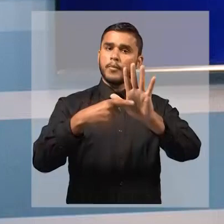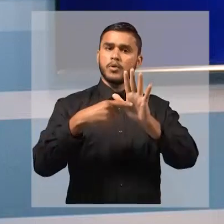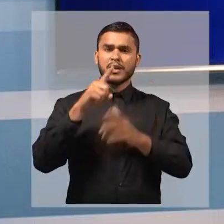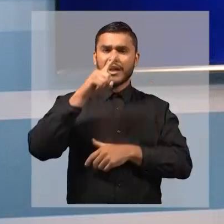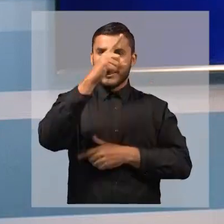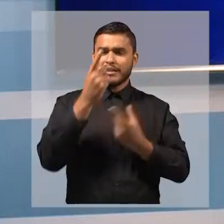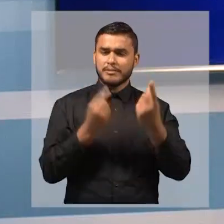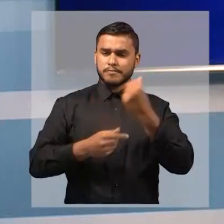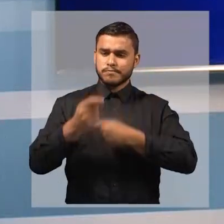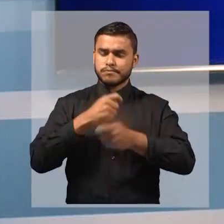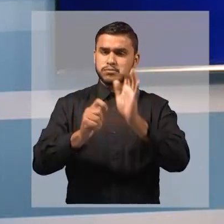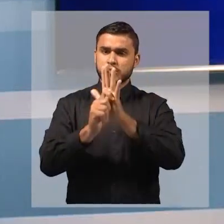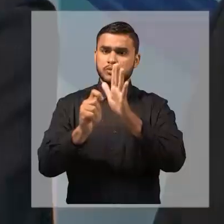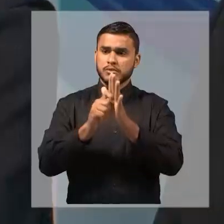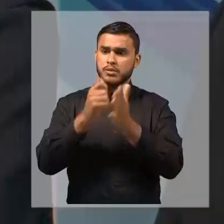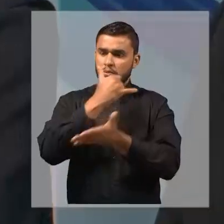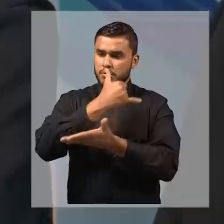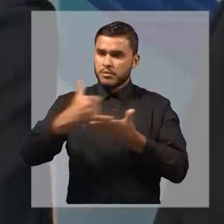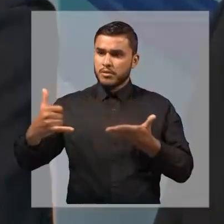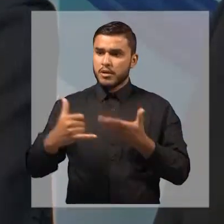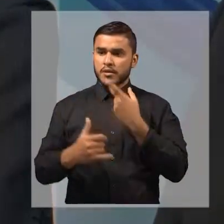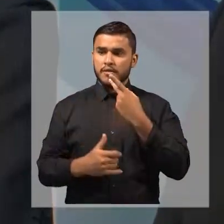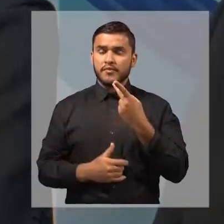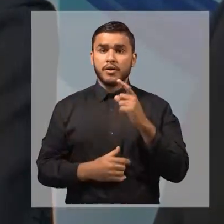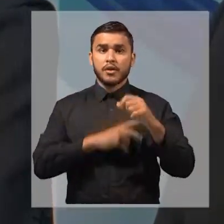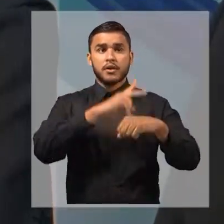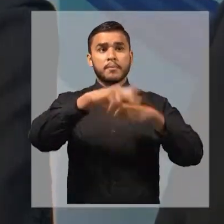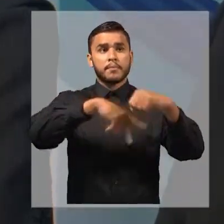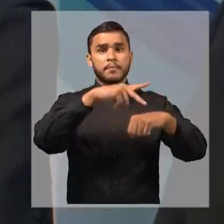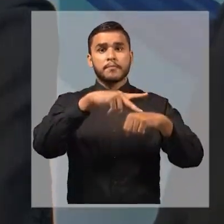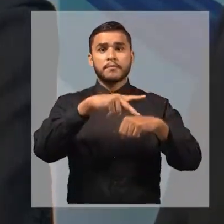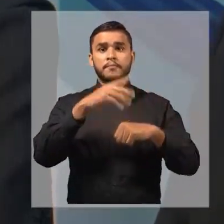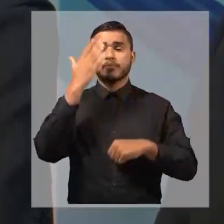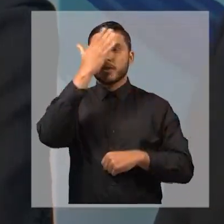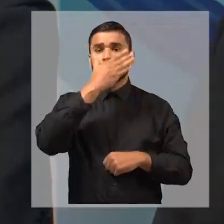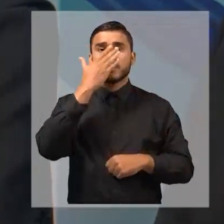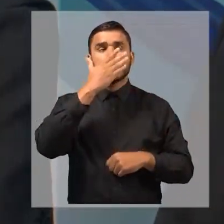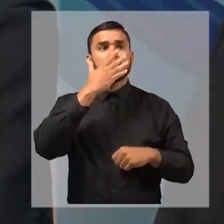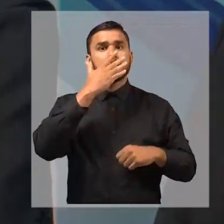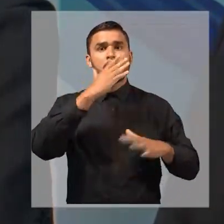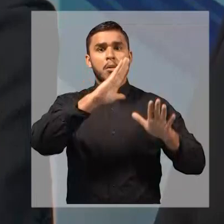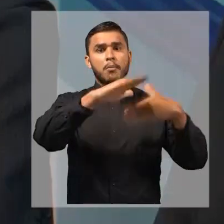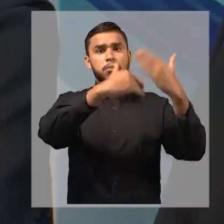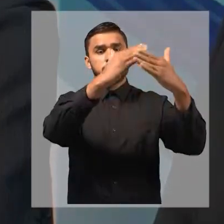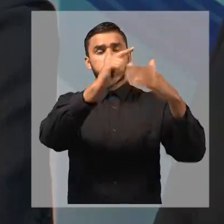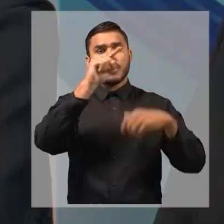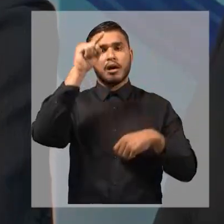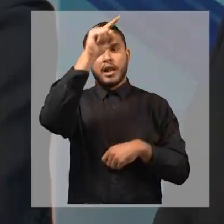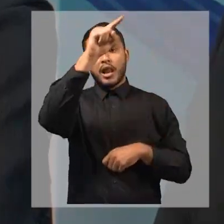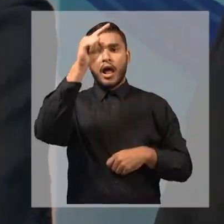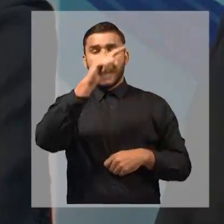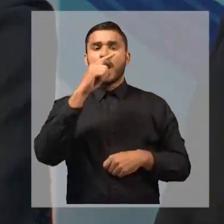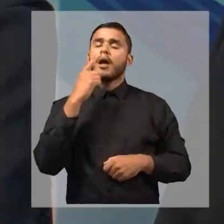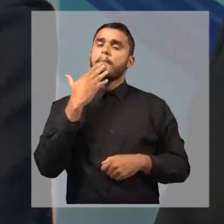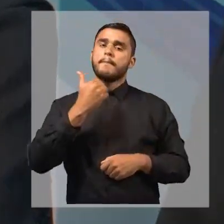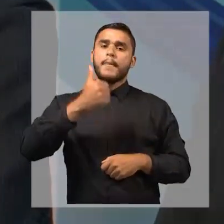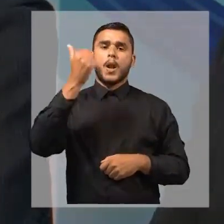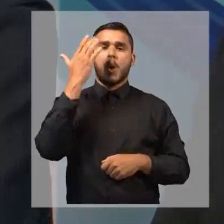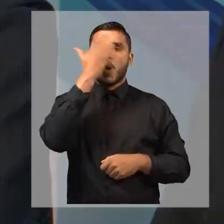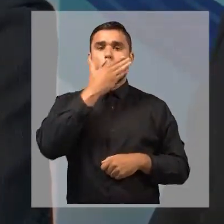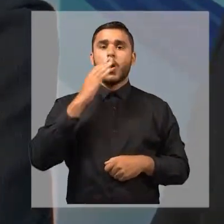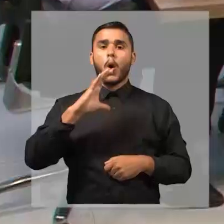dele. Dizer que a Colômbia está 30 anos à frente do Brasil. Em termos de educação. Tá horrível.